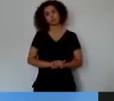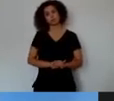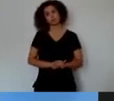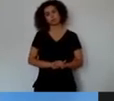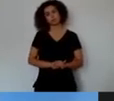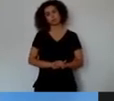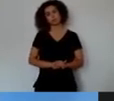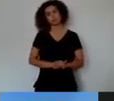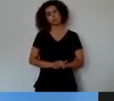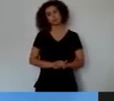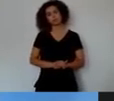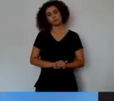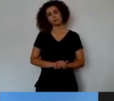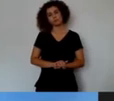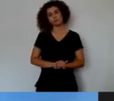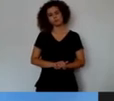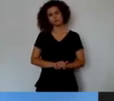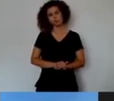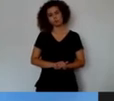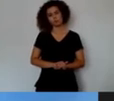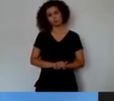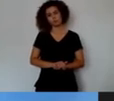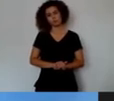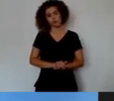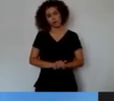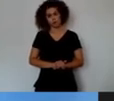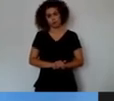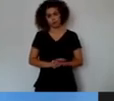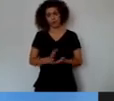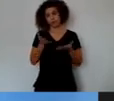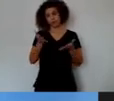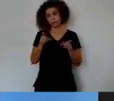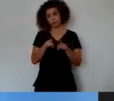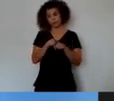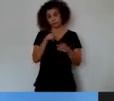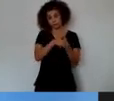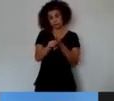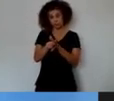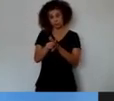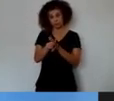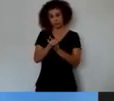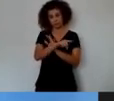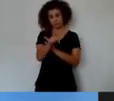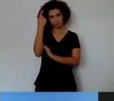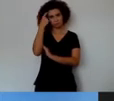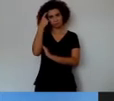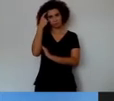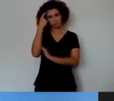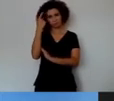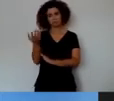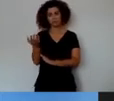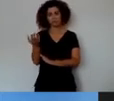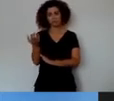ir, né, nos encaminhando mesmo, gostaria talvez de perguntar, assim, já deixar a questão, né, para a gente ir na discussão,